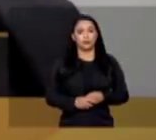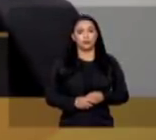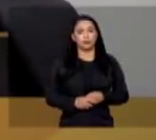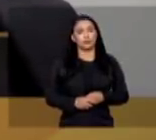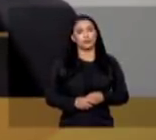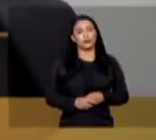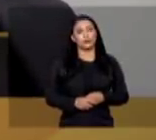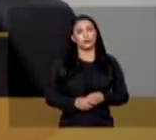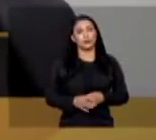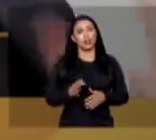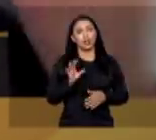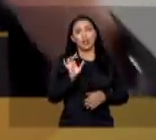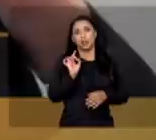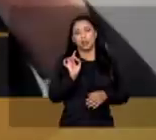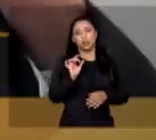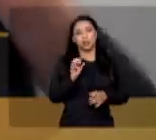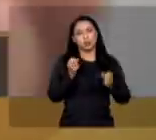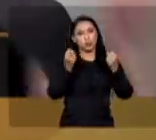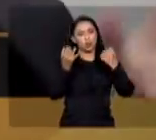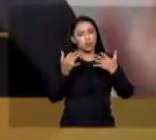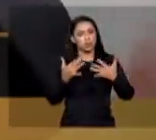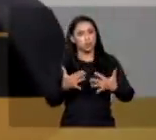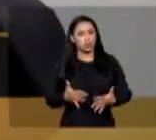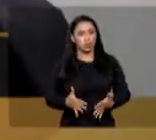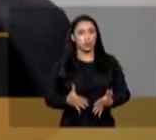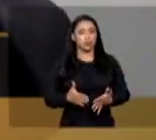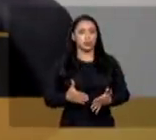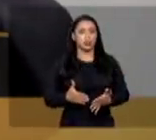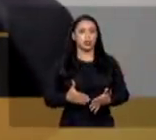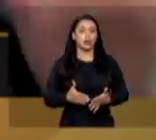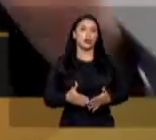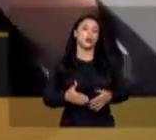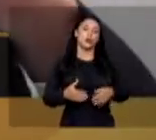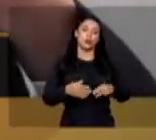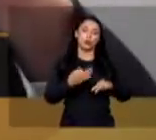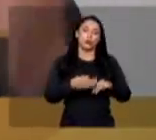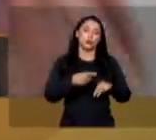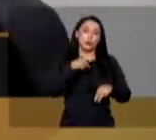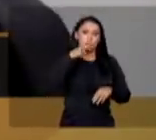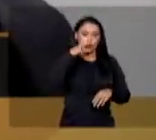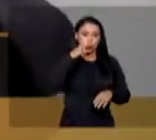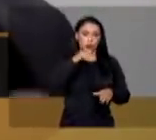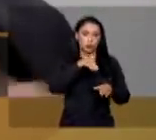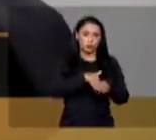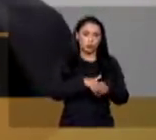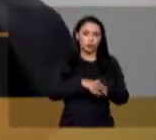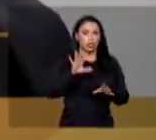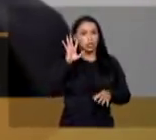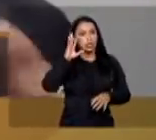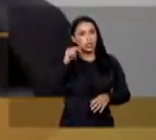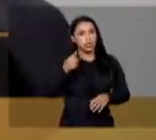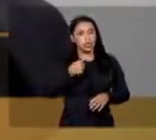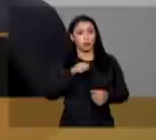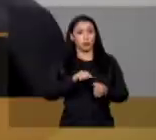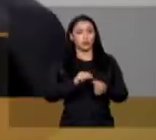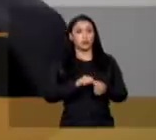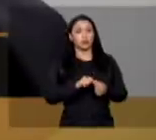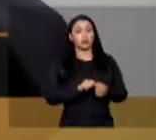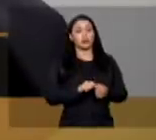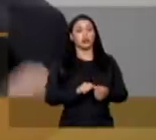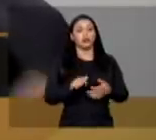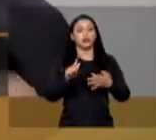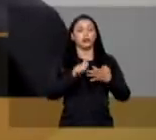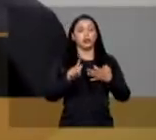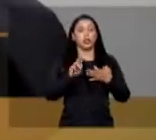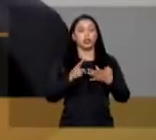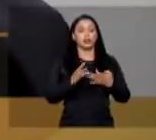gostaria apenas de esclarecer questão suscitada pelo eminente ministro Edson Fachin, seu voto, que fez referência à decisão por mim proferida no agravo regimental no